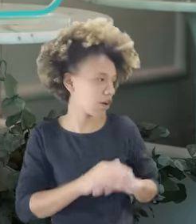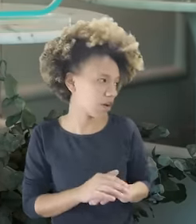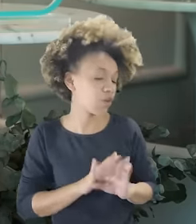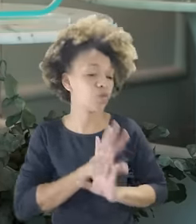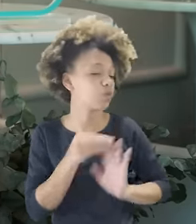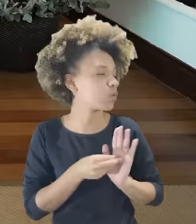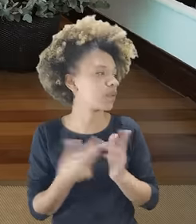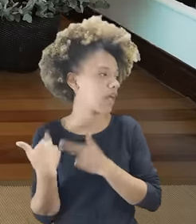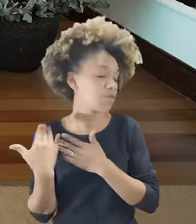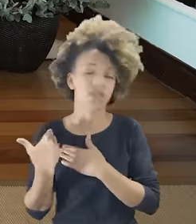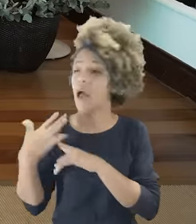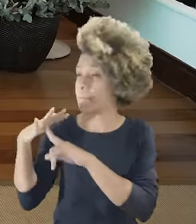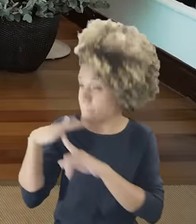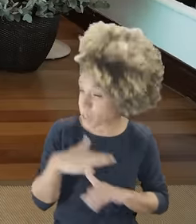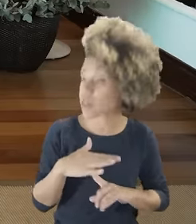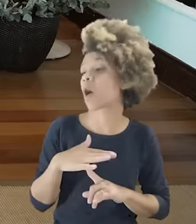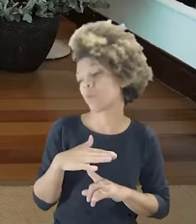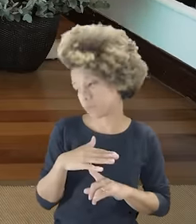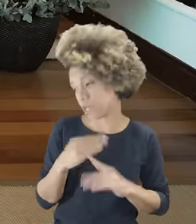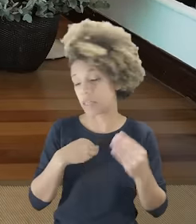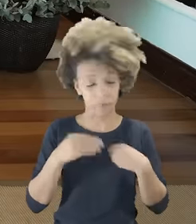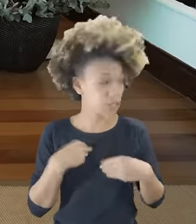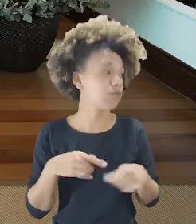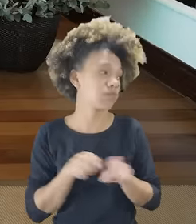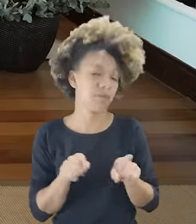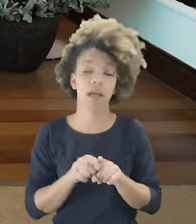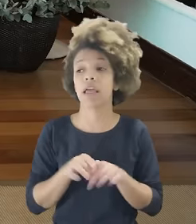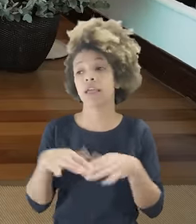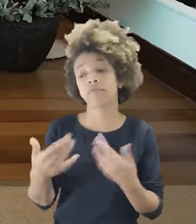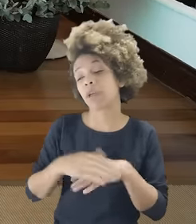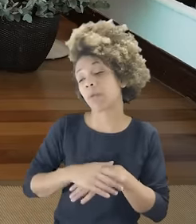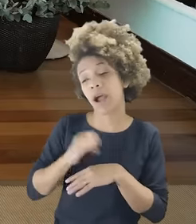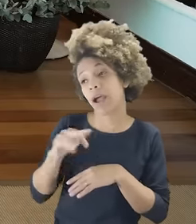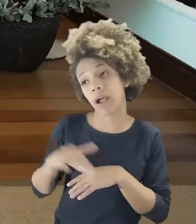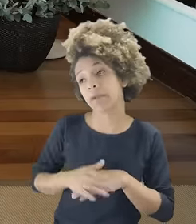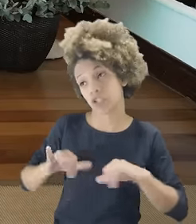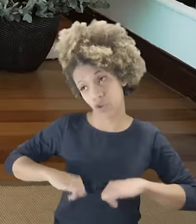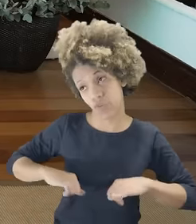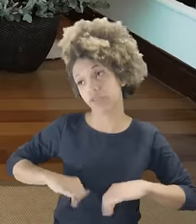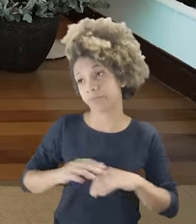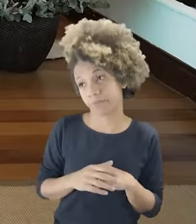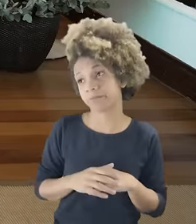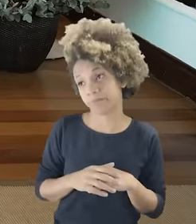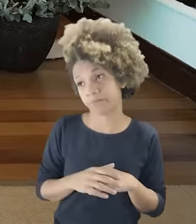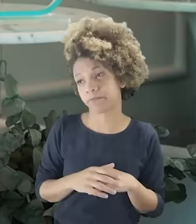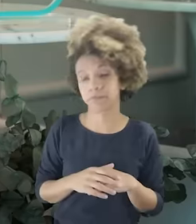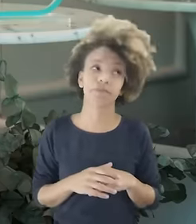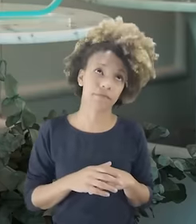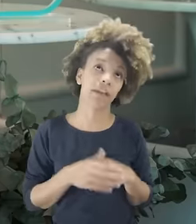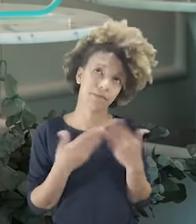toda a questão a repressão E então acaba acaba sofrendo com isso a gente reclamar bastante